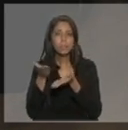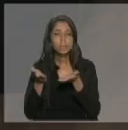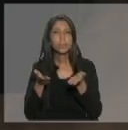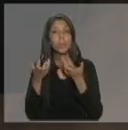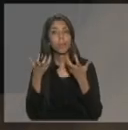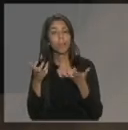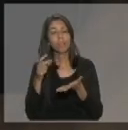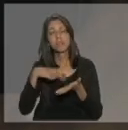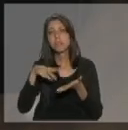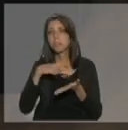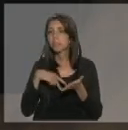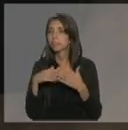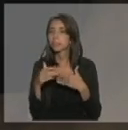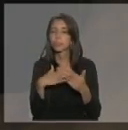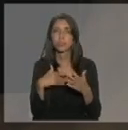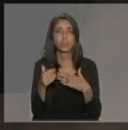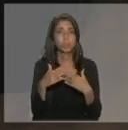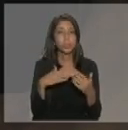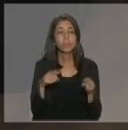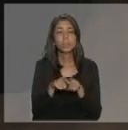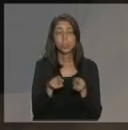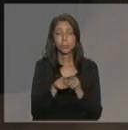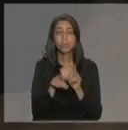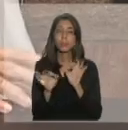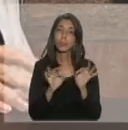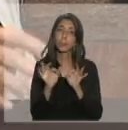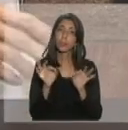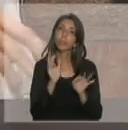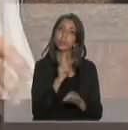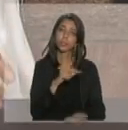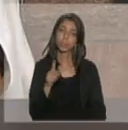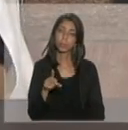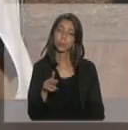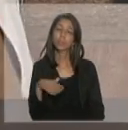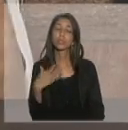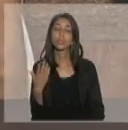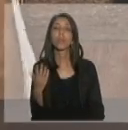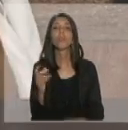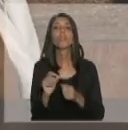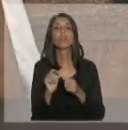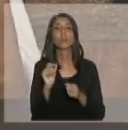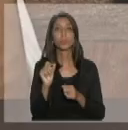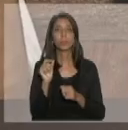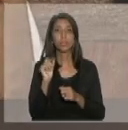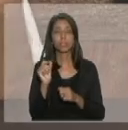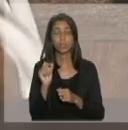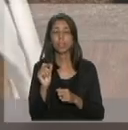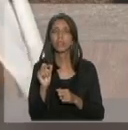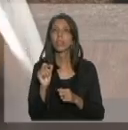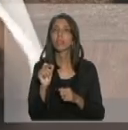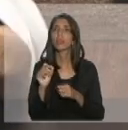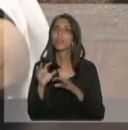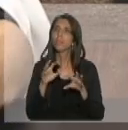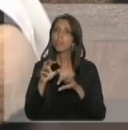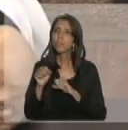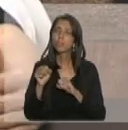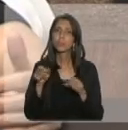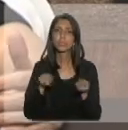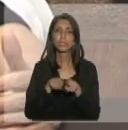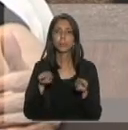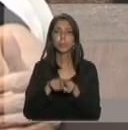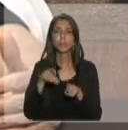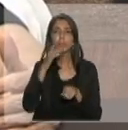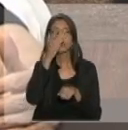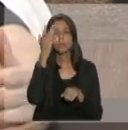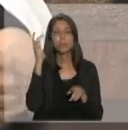que querem dançar independentemente e prepara professores. Então, o que ele faz? Ele forma também um público